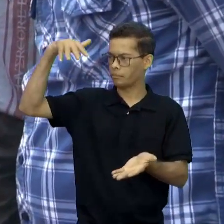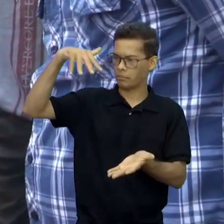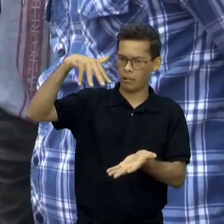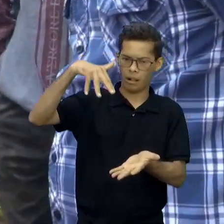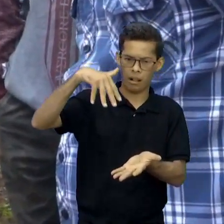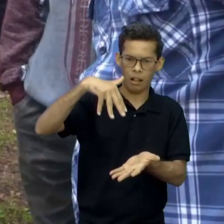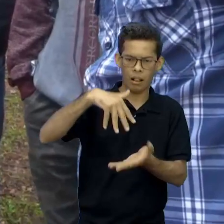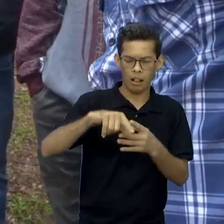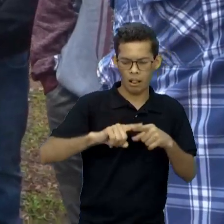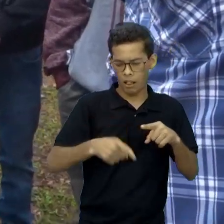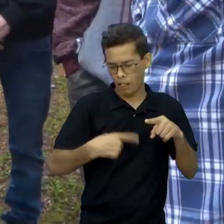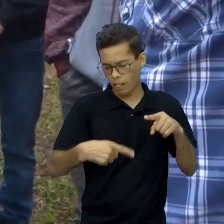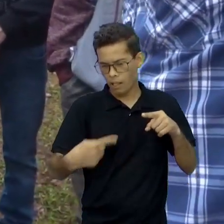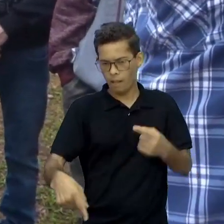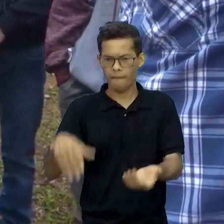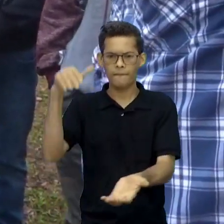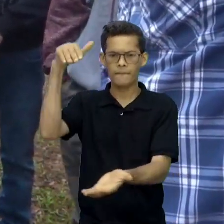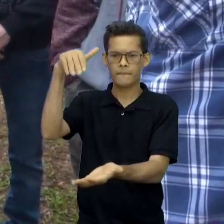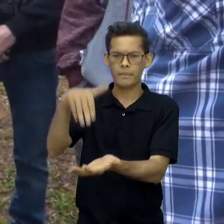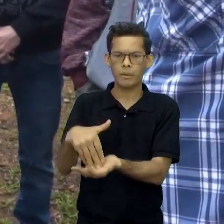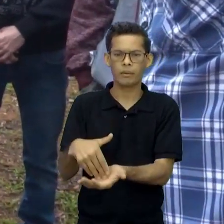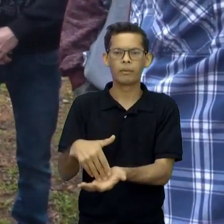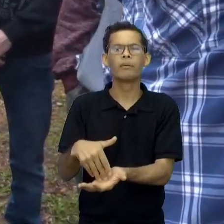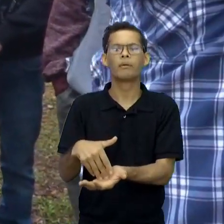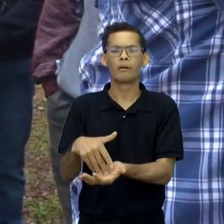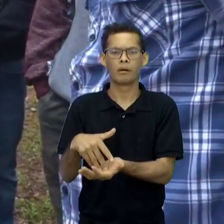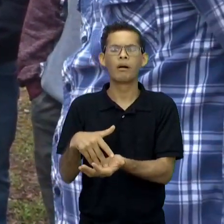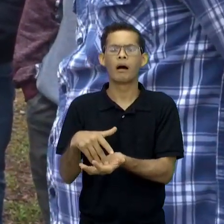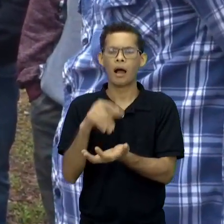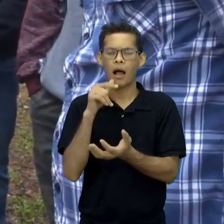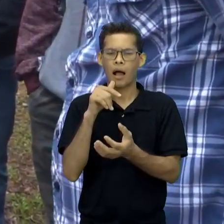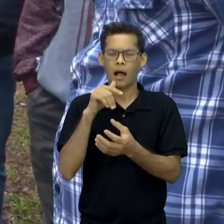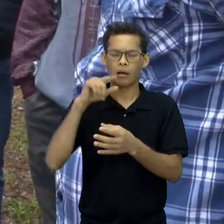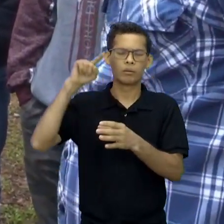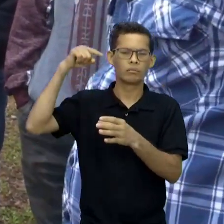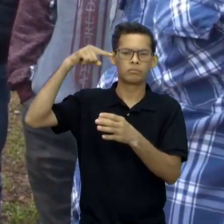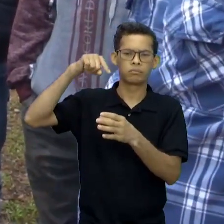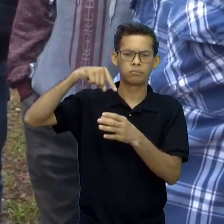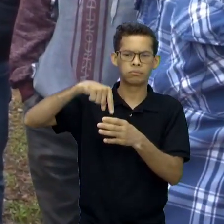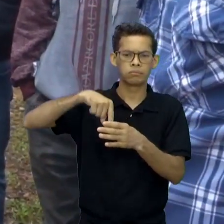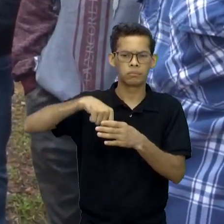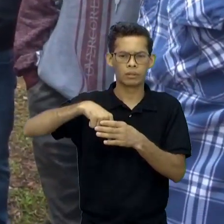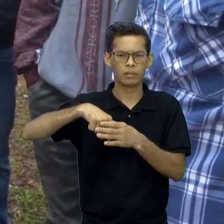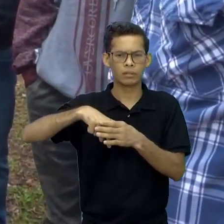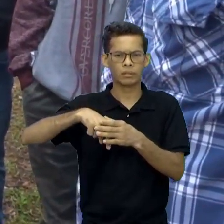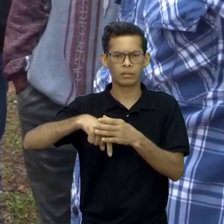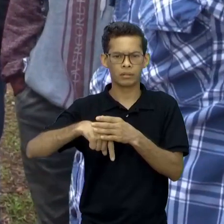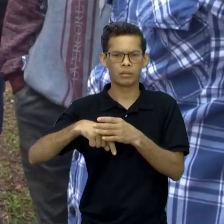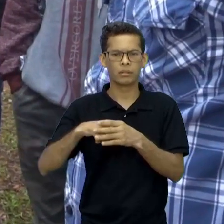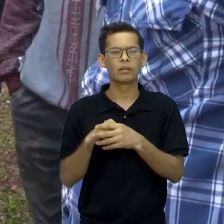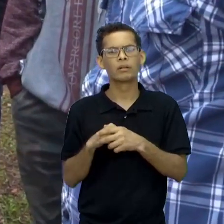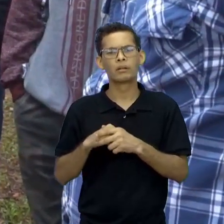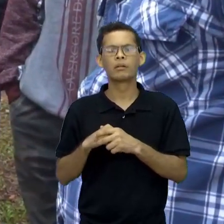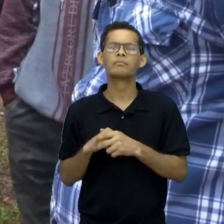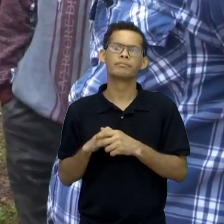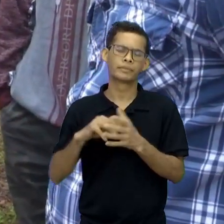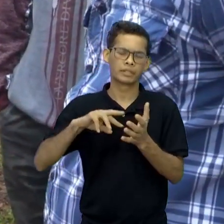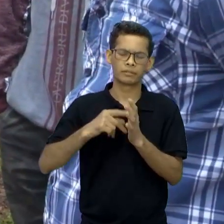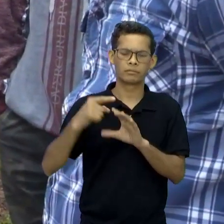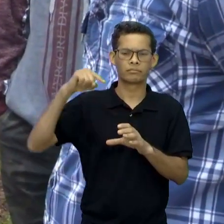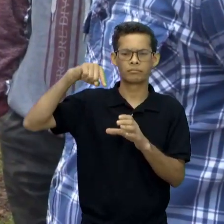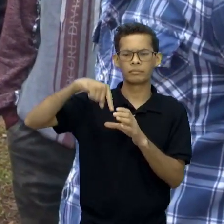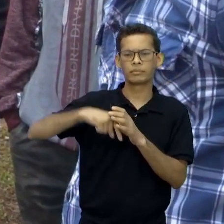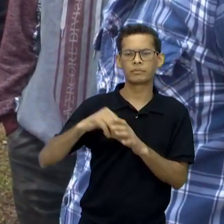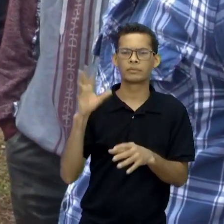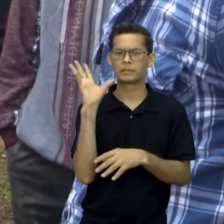reflete, marcou bem o topo. Só que o sinal entra na água, a velocidade da onda eletromagnética na água é bem lenta.